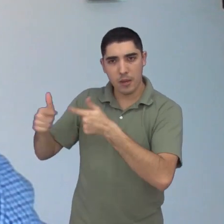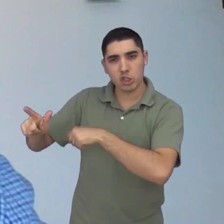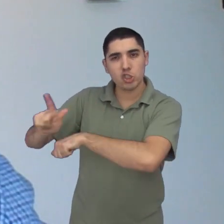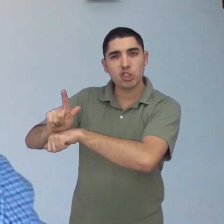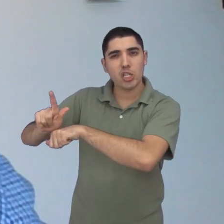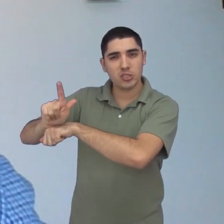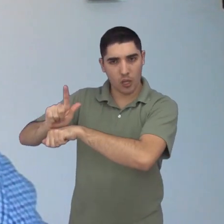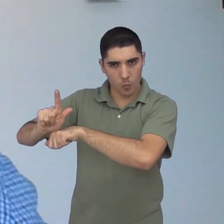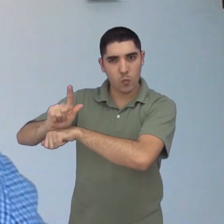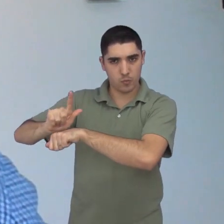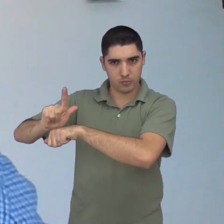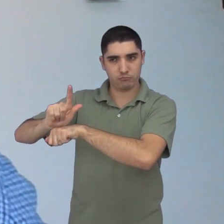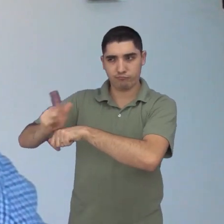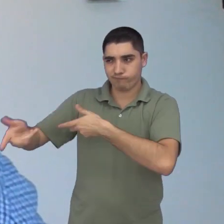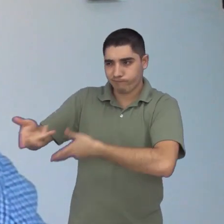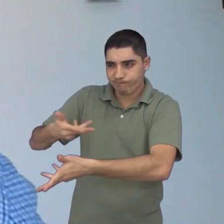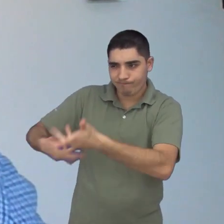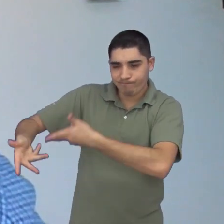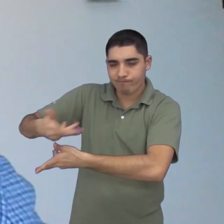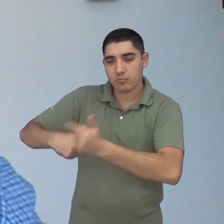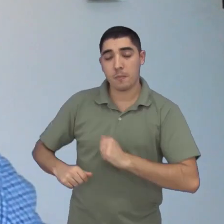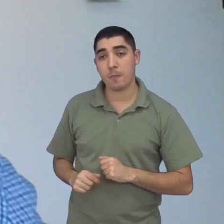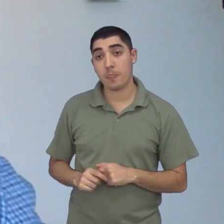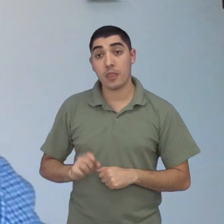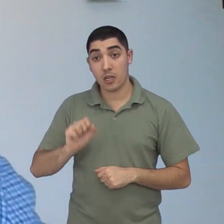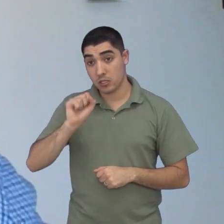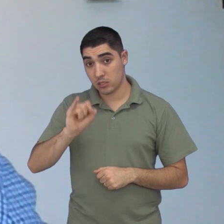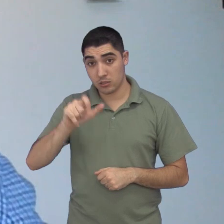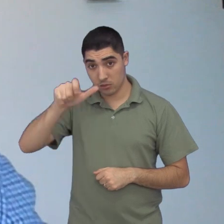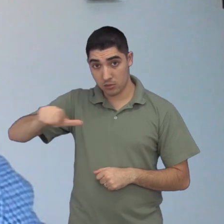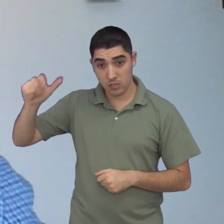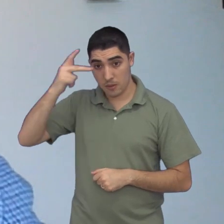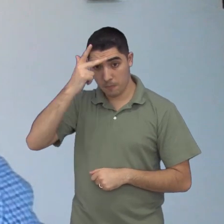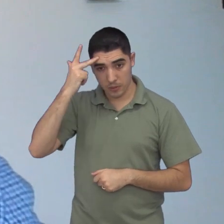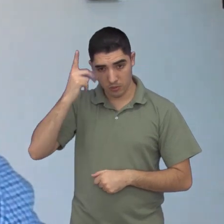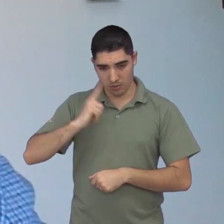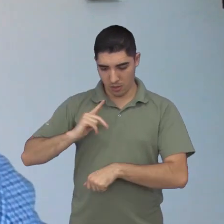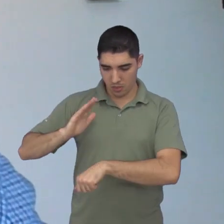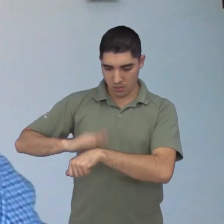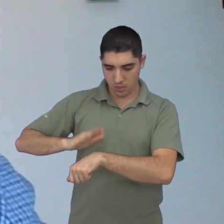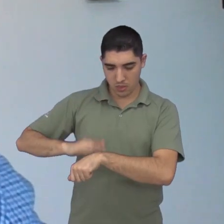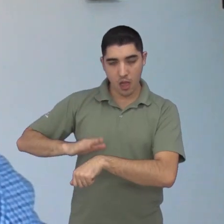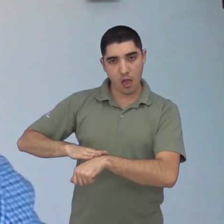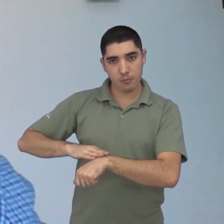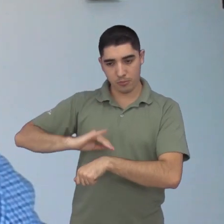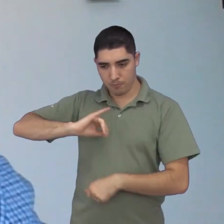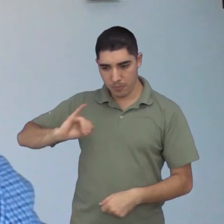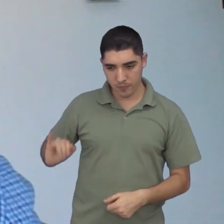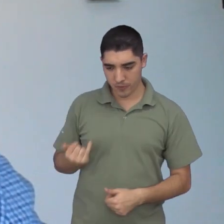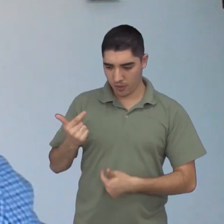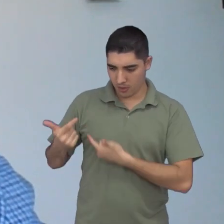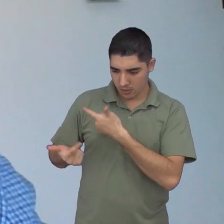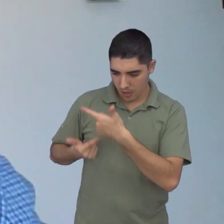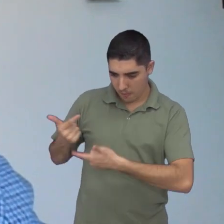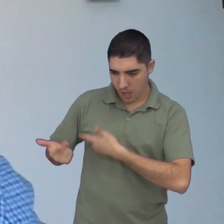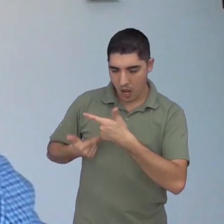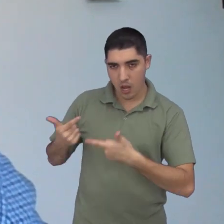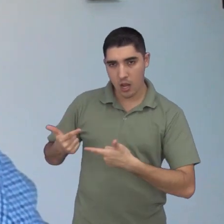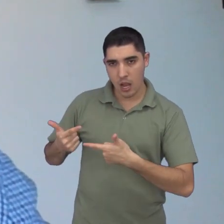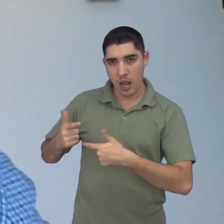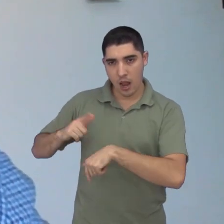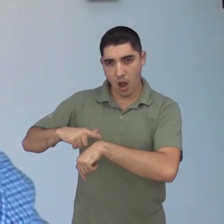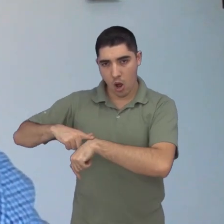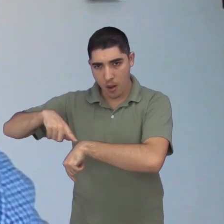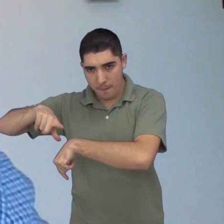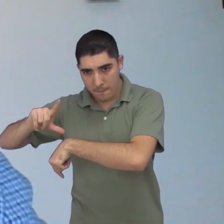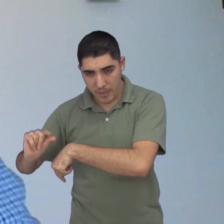que o tempo produtivo dessas pessoas em trabalho, ela está em torno